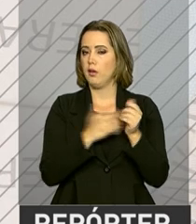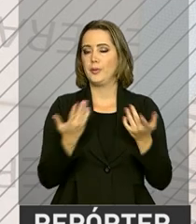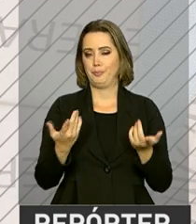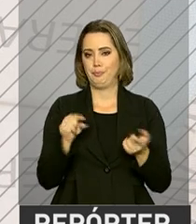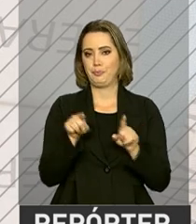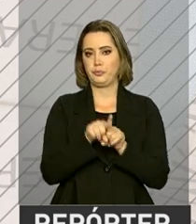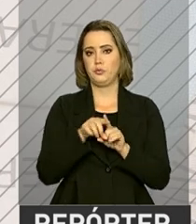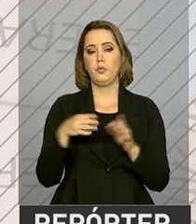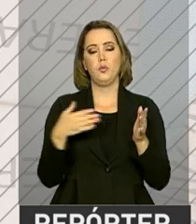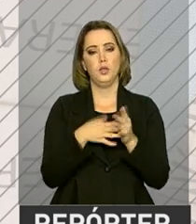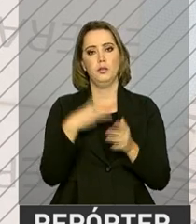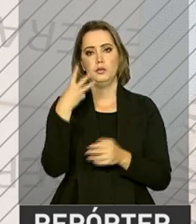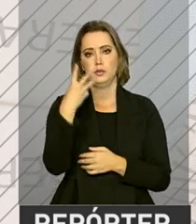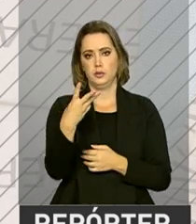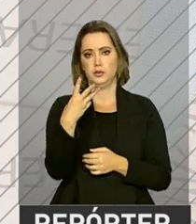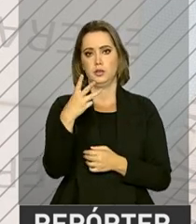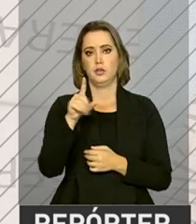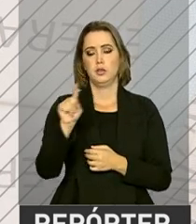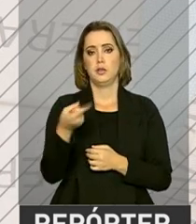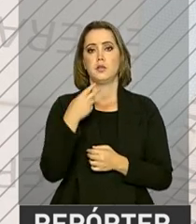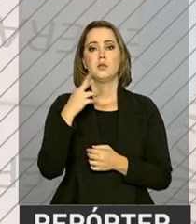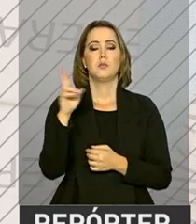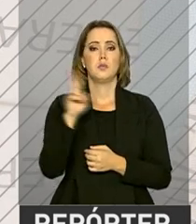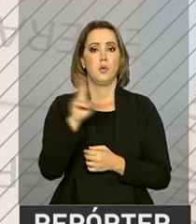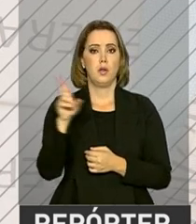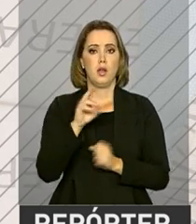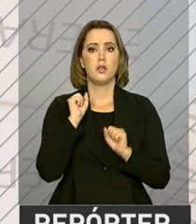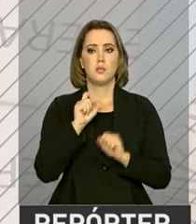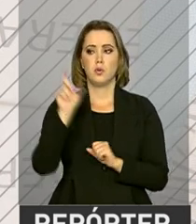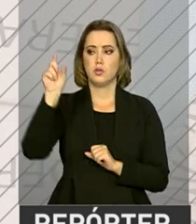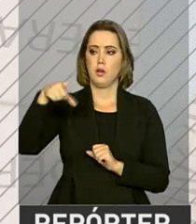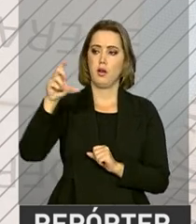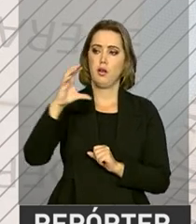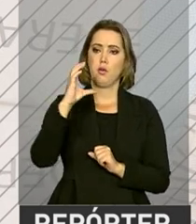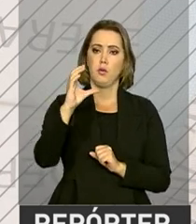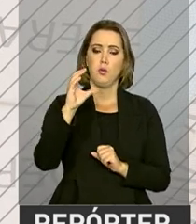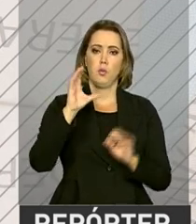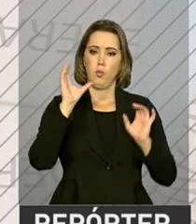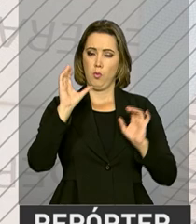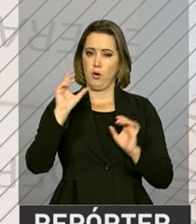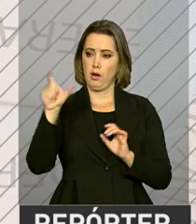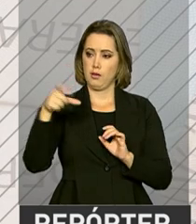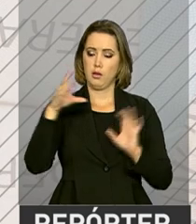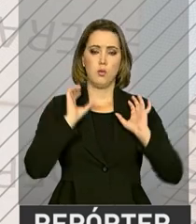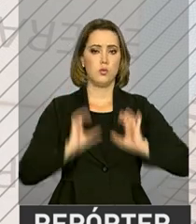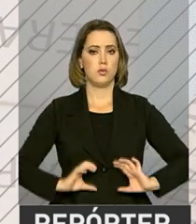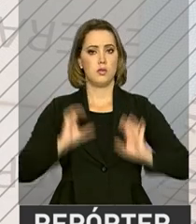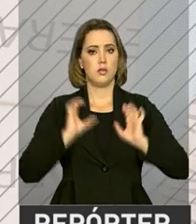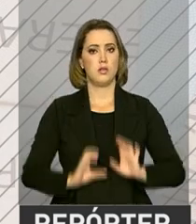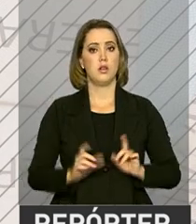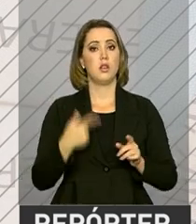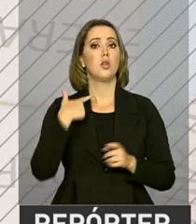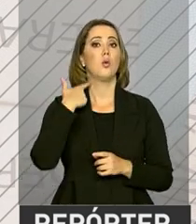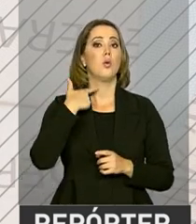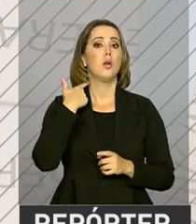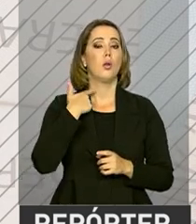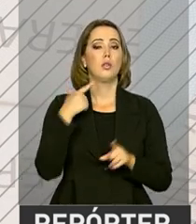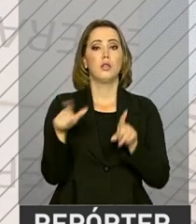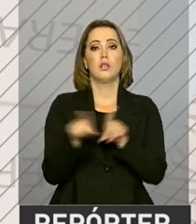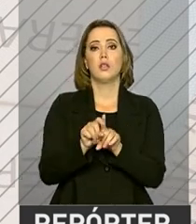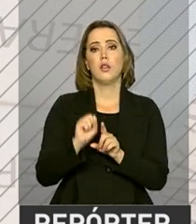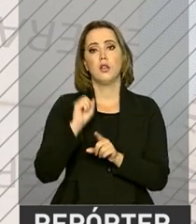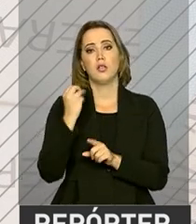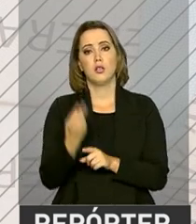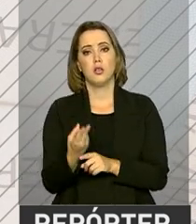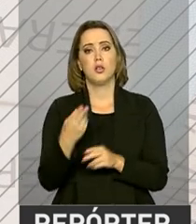3 mil reais o saque pode ser feito com o cartão do cidadão ea senha no auto-atendimento em lotéricas e correspondentes